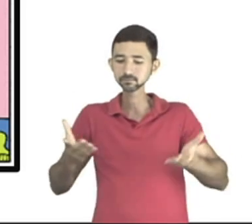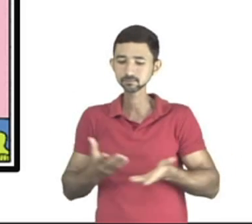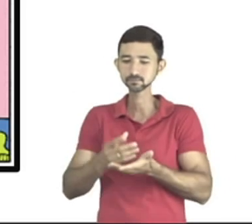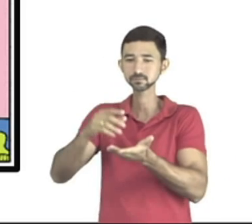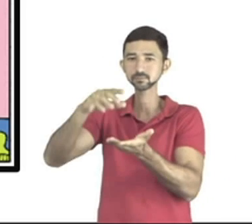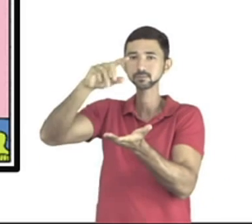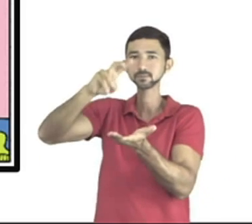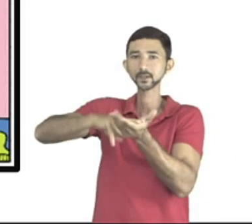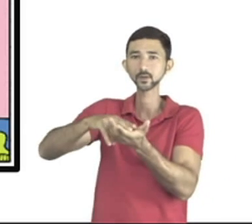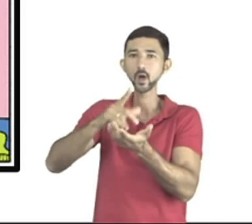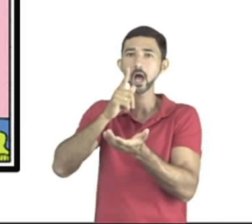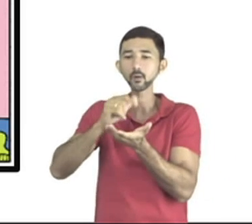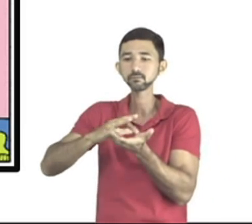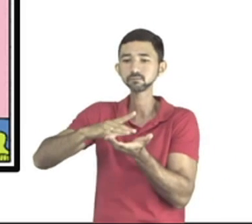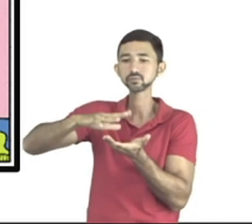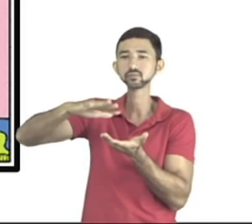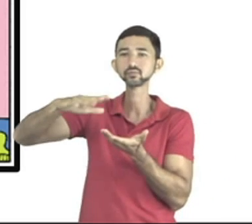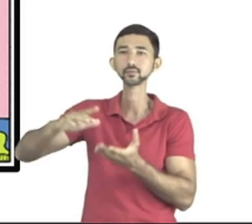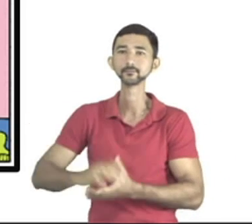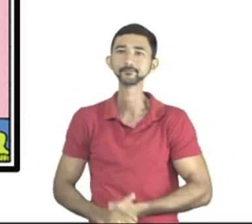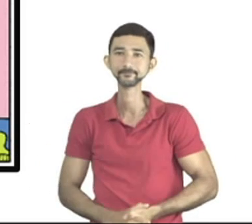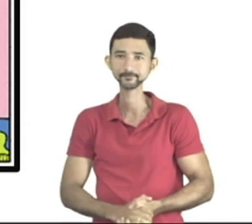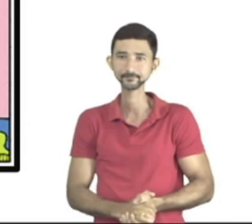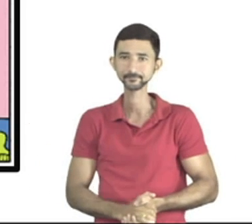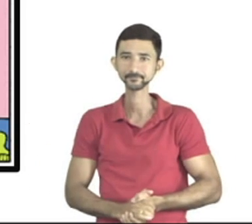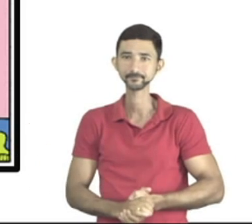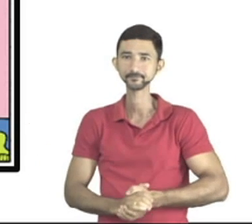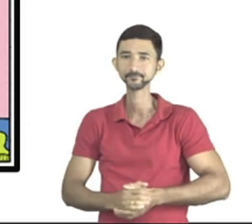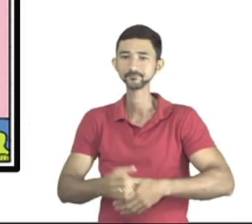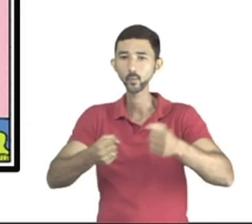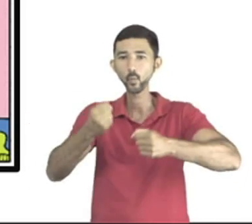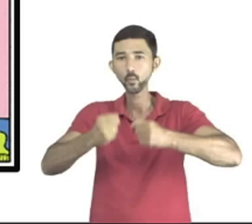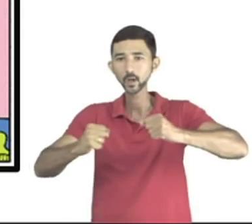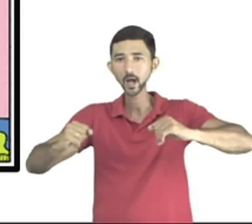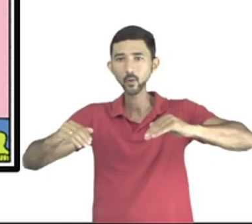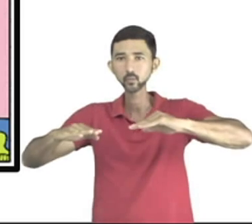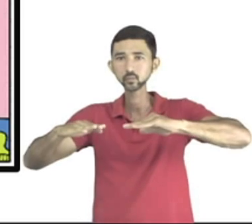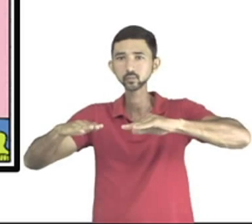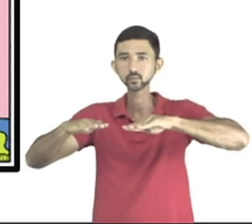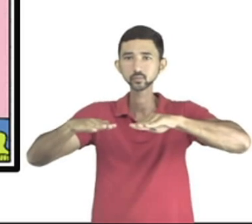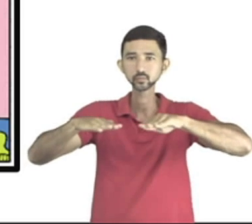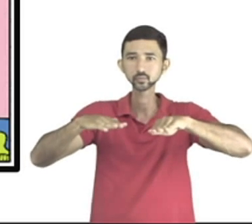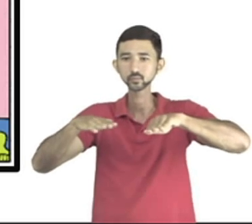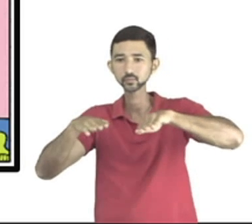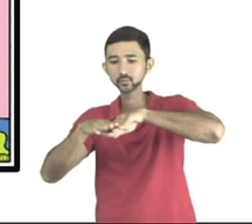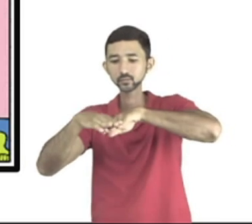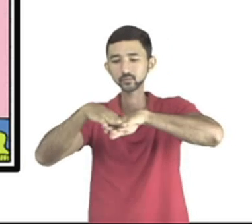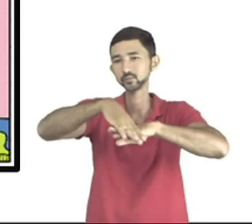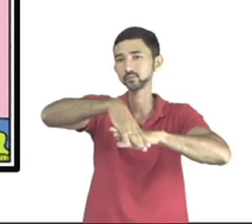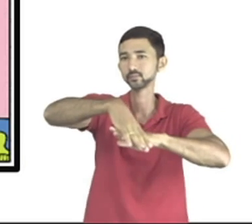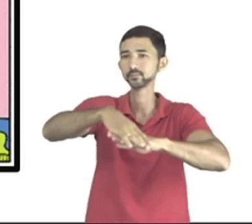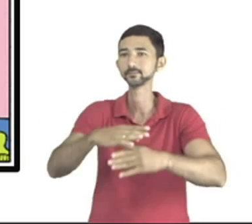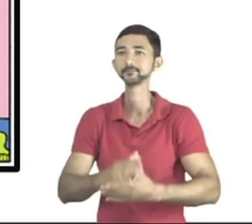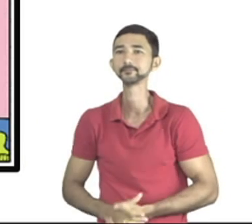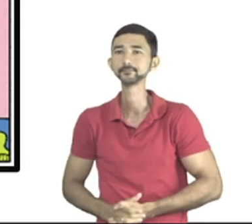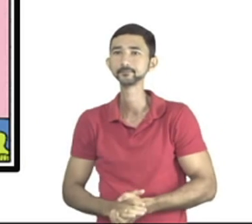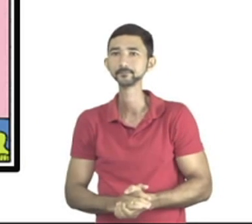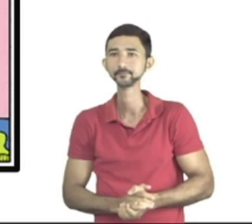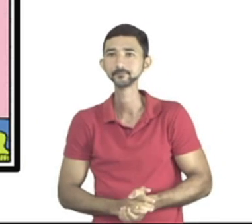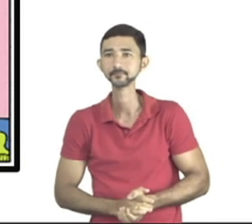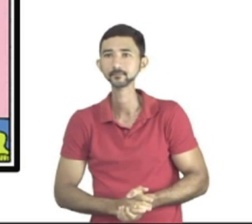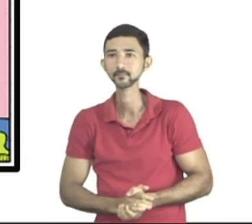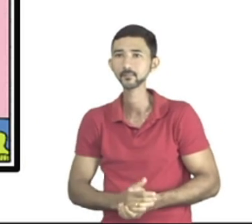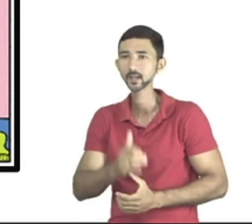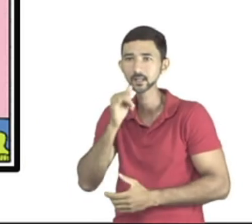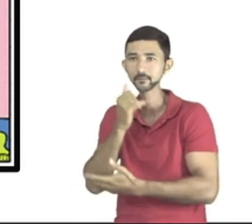a água transbordou. Dois carros aí de Fórmula 1 querendo um ultrapassar o outro, não tem espaço. Você pegar uma seringa